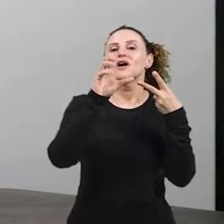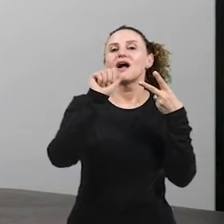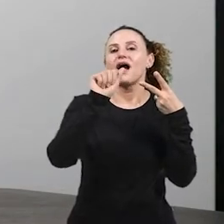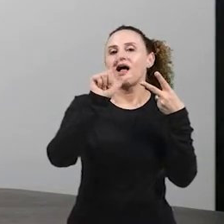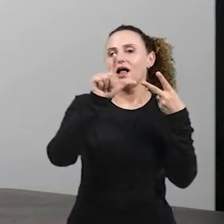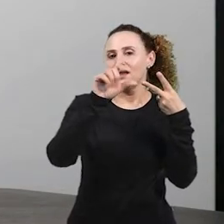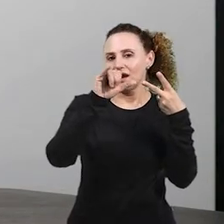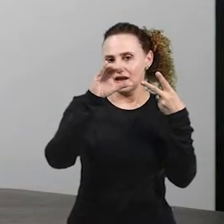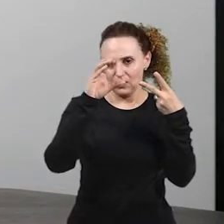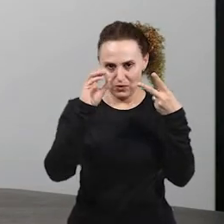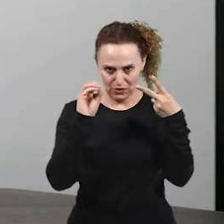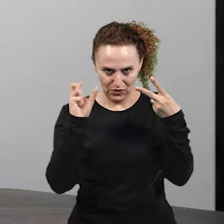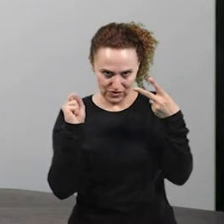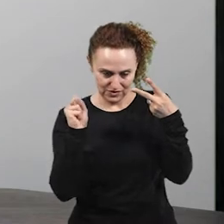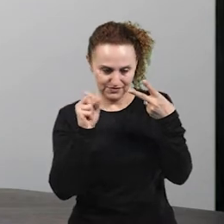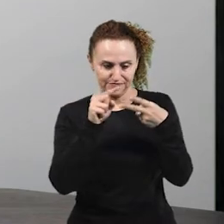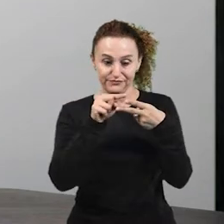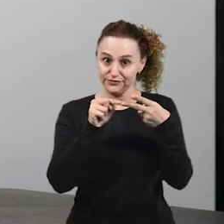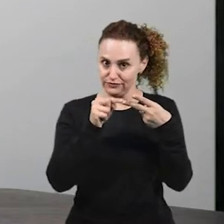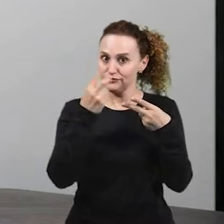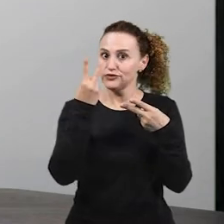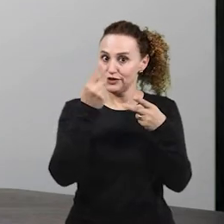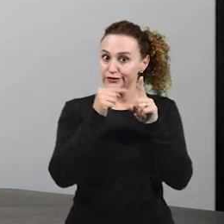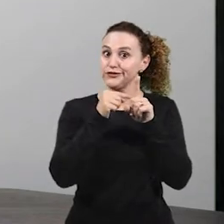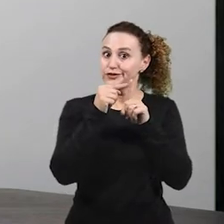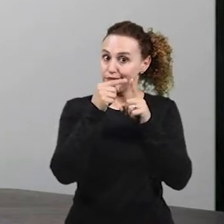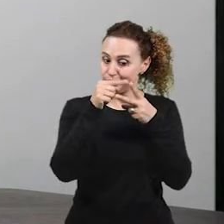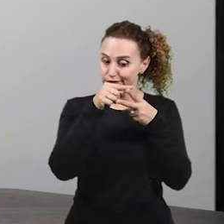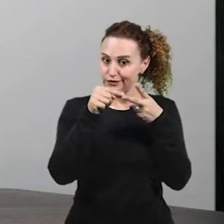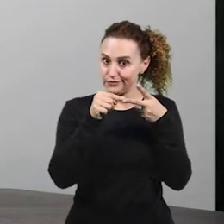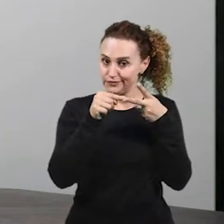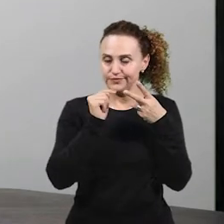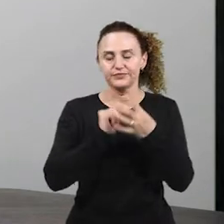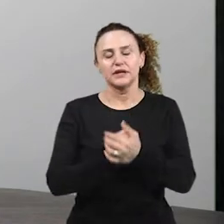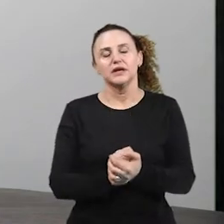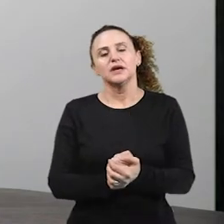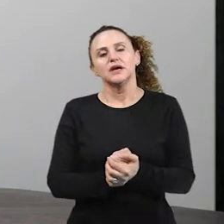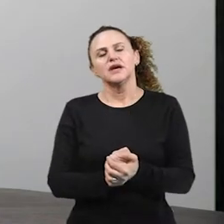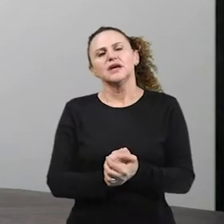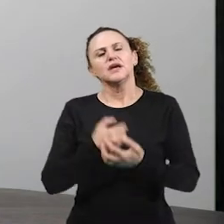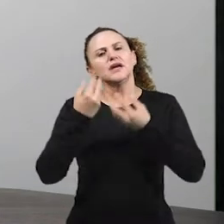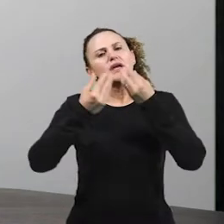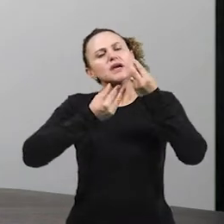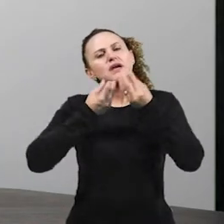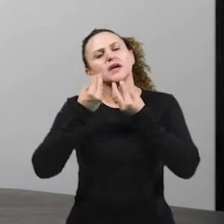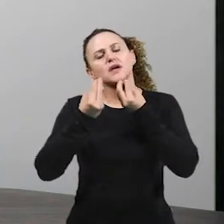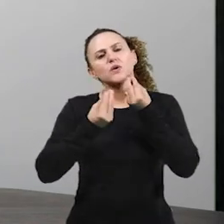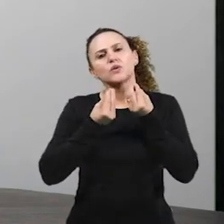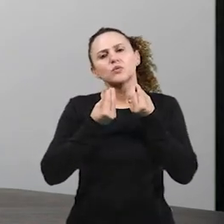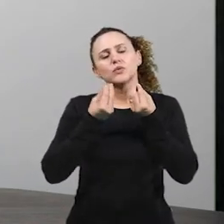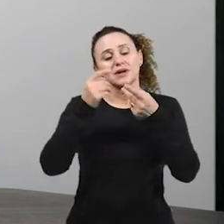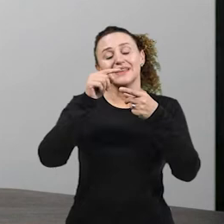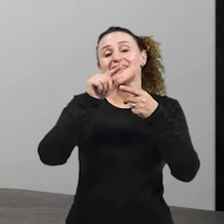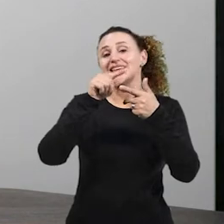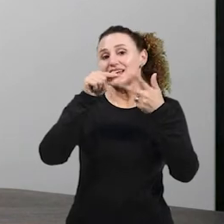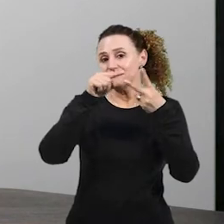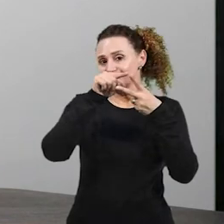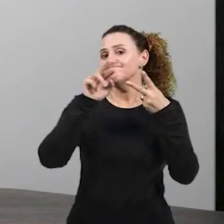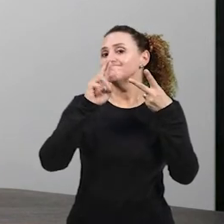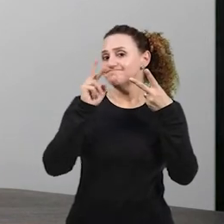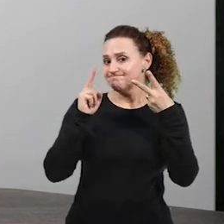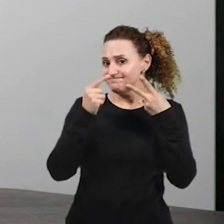que que é um som consonantal baseando-se na articulação desse som porque é uma diferença